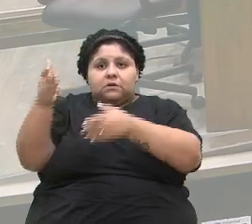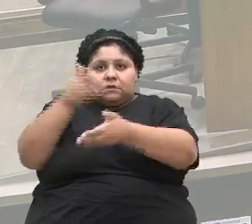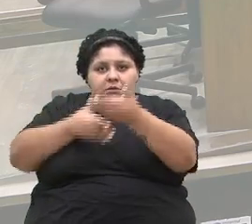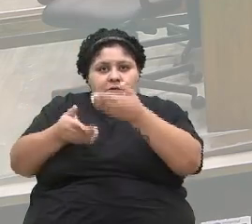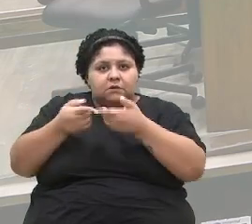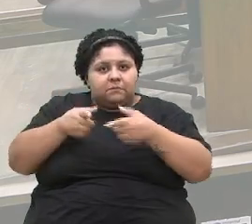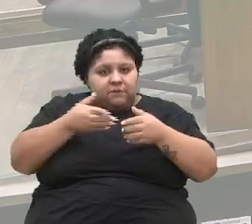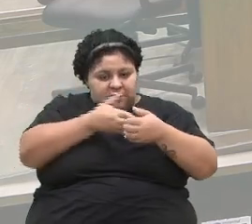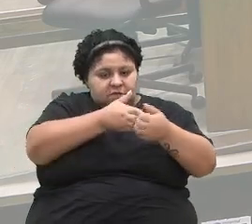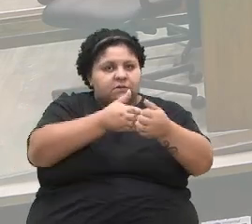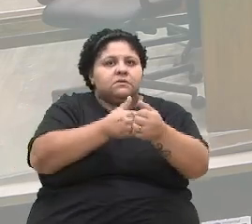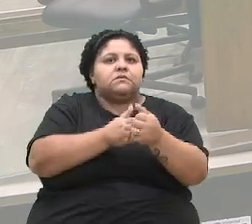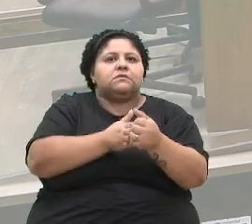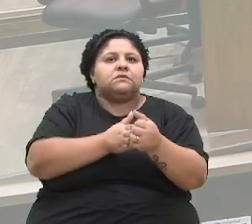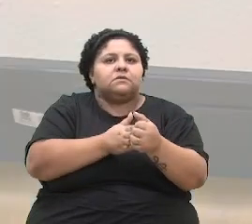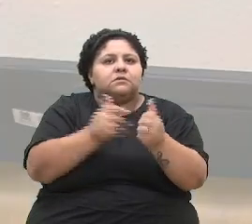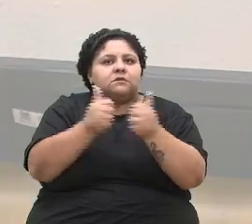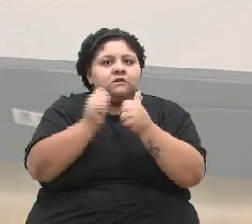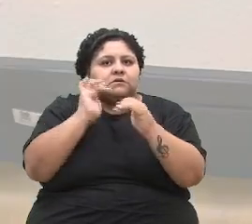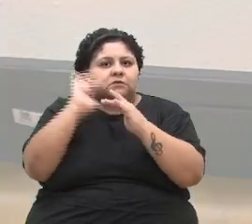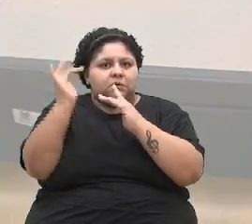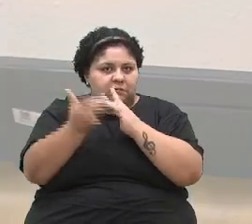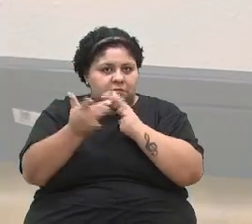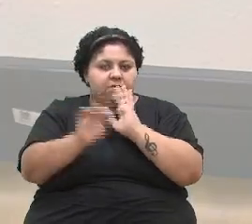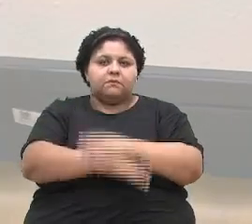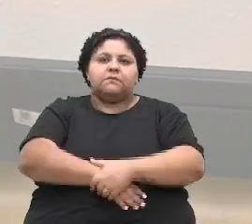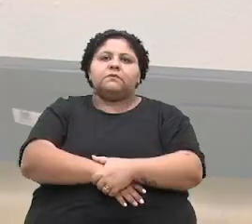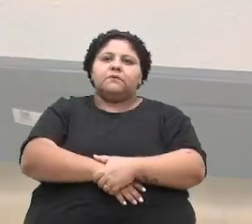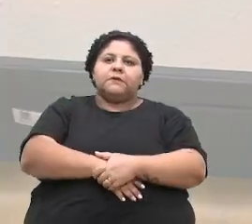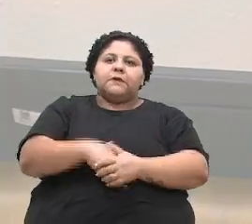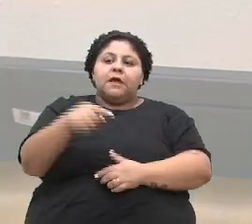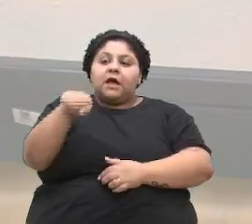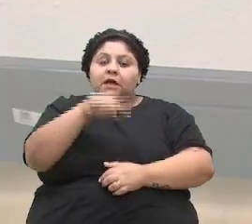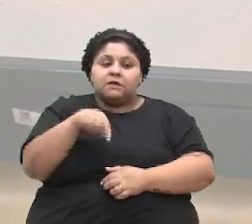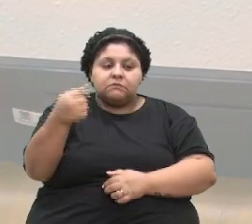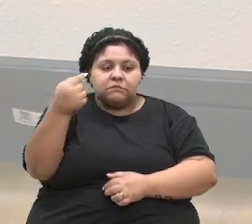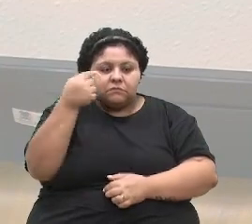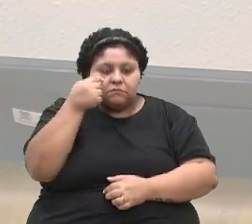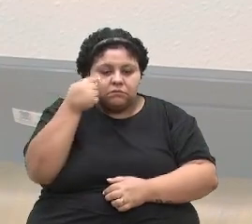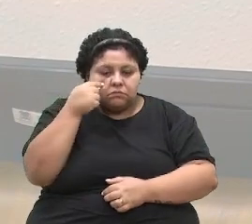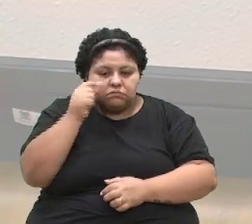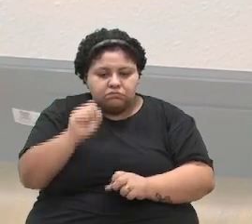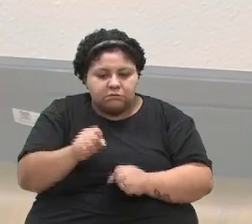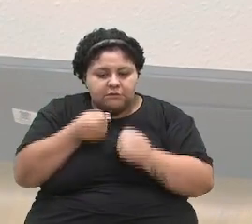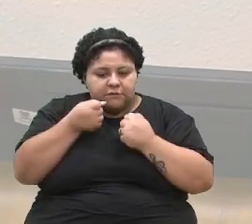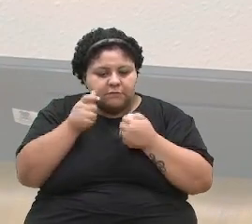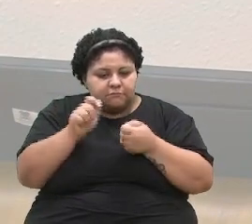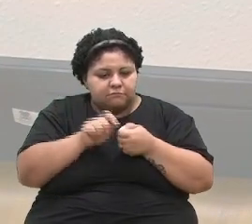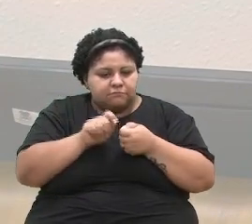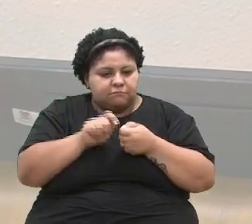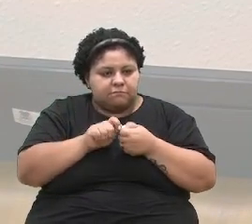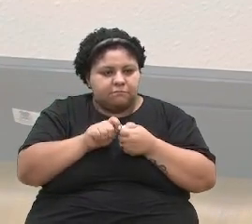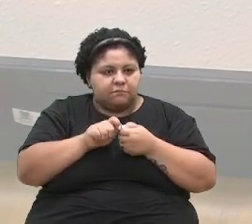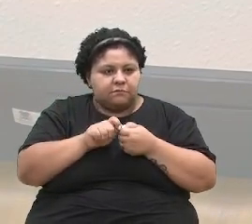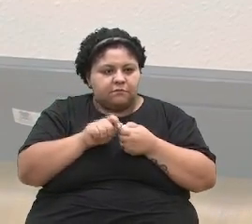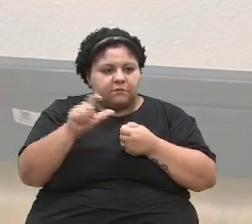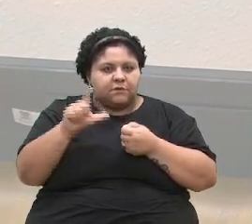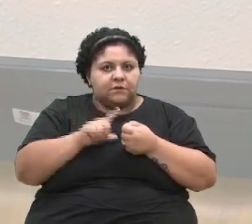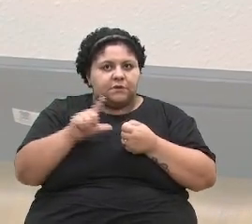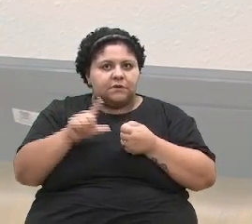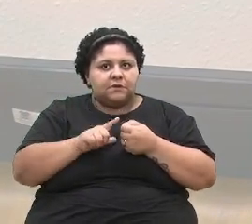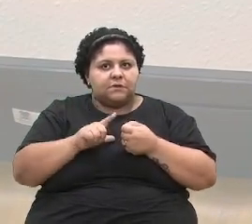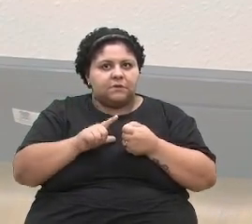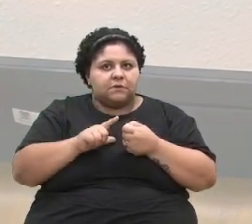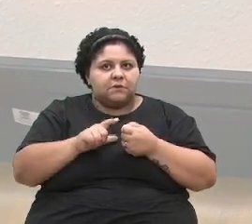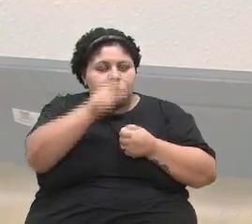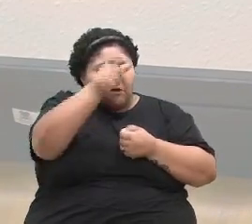acompanhando através das redes sociais. E aí a gente vê que as defesas que fazem, justamente se tem um lado aqui. É